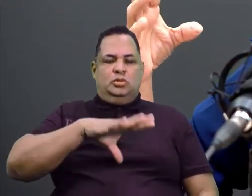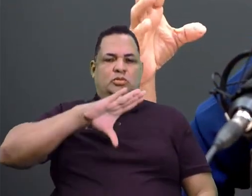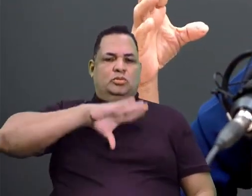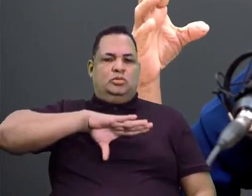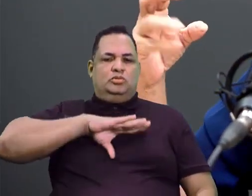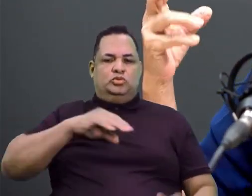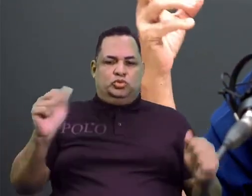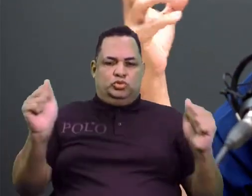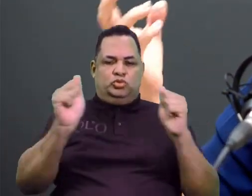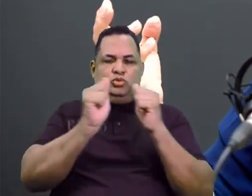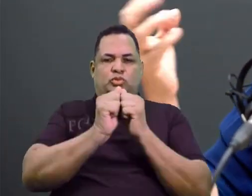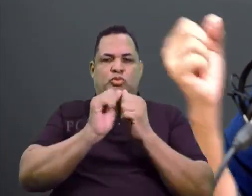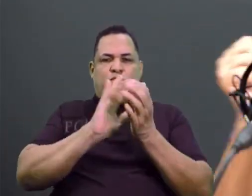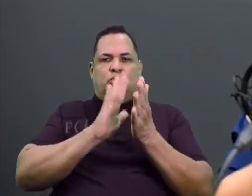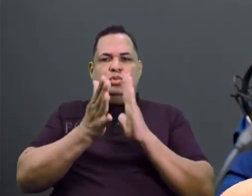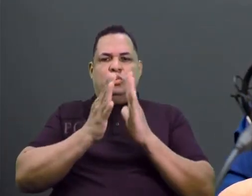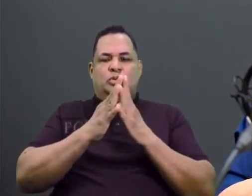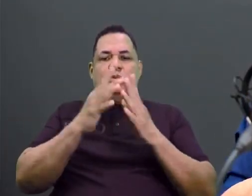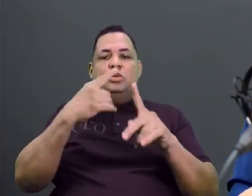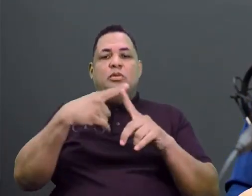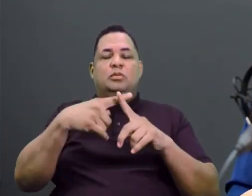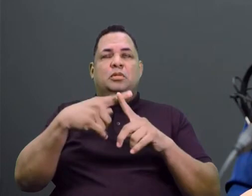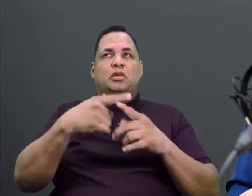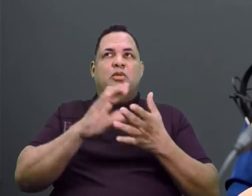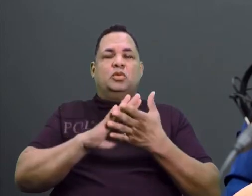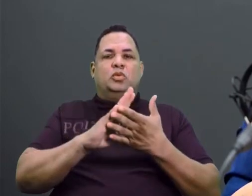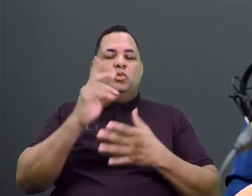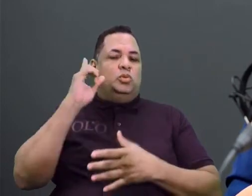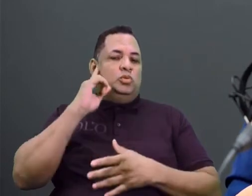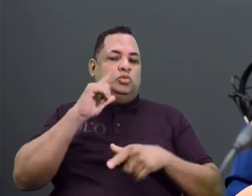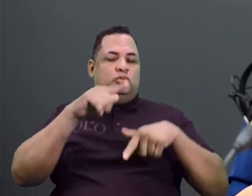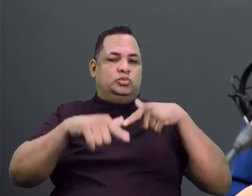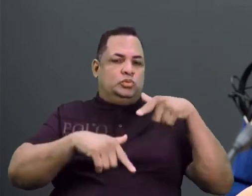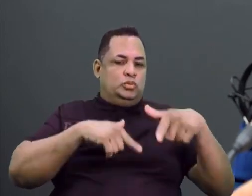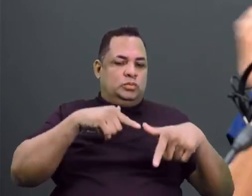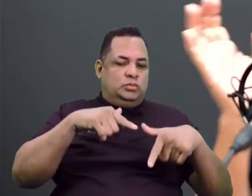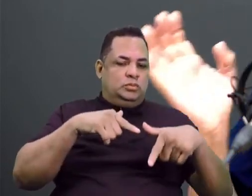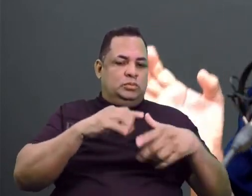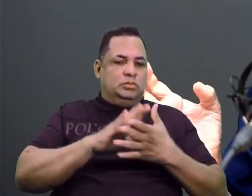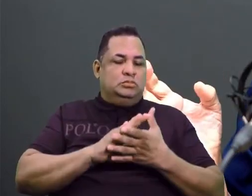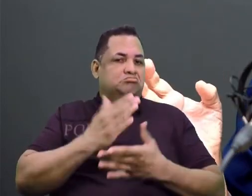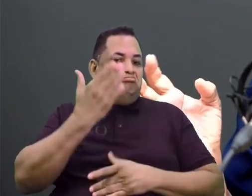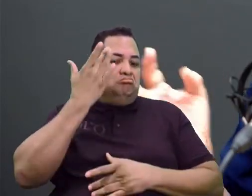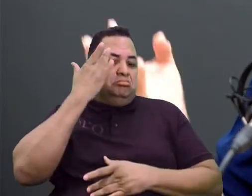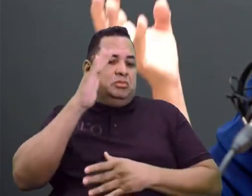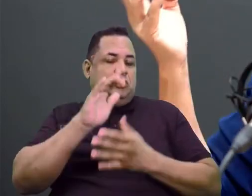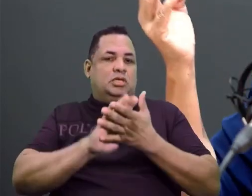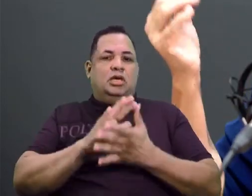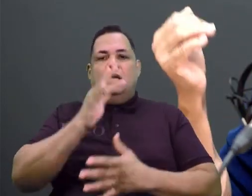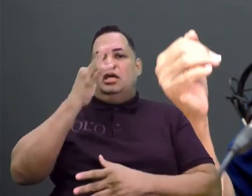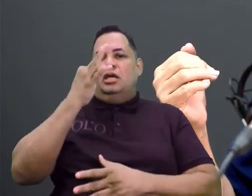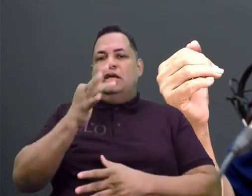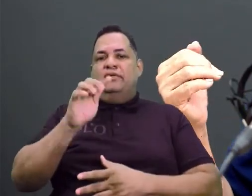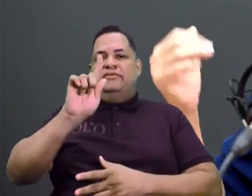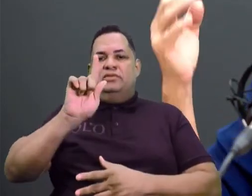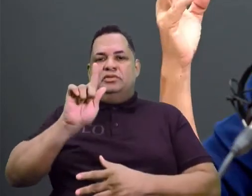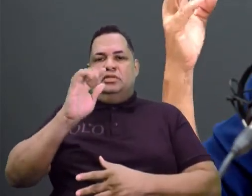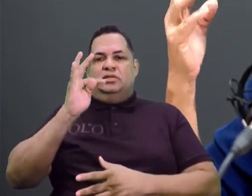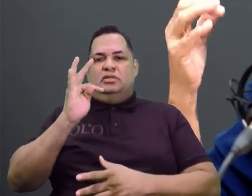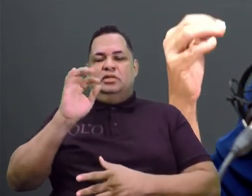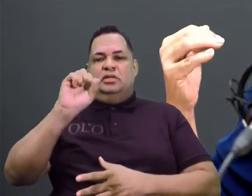língua de sinais, porque muitas vezes o surdo que trabalha não sabe o que é FGTS. Então ele vinha